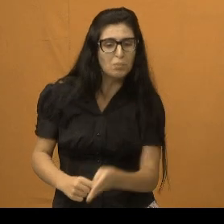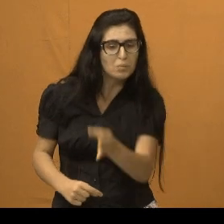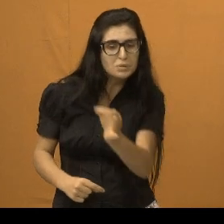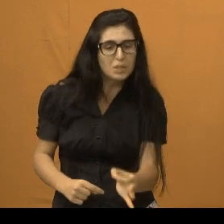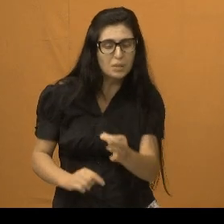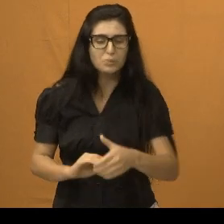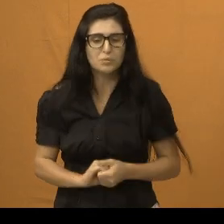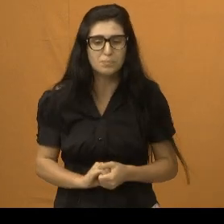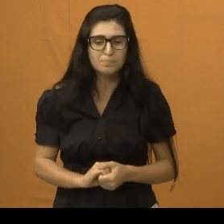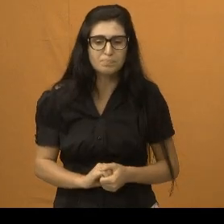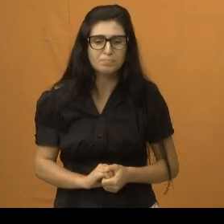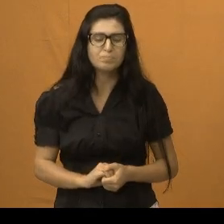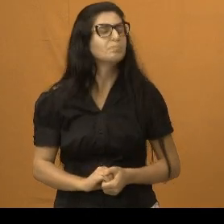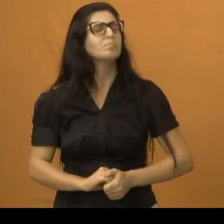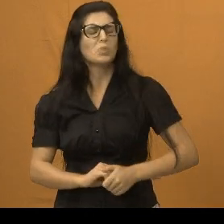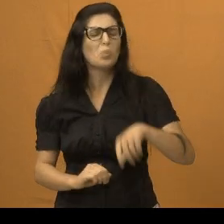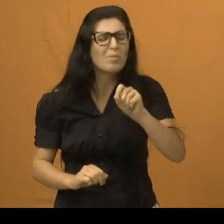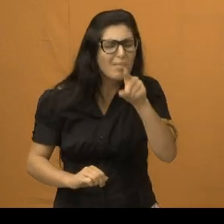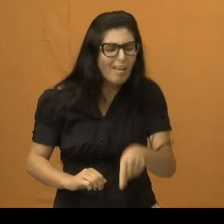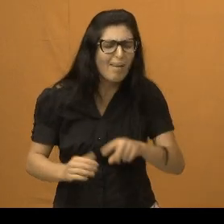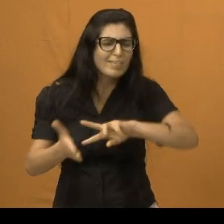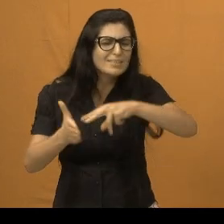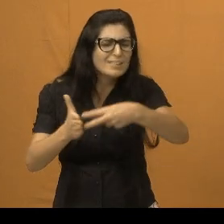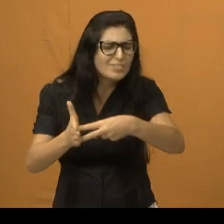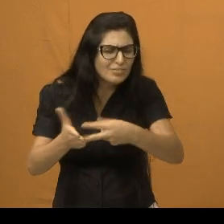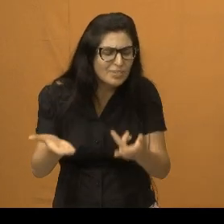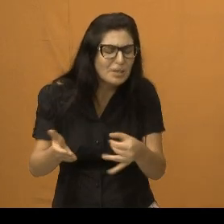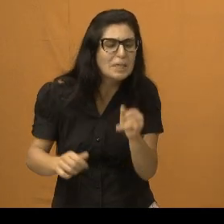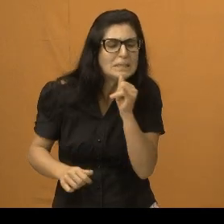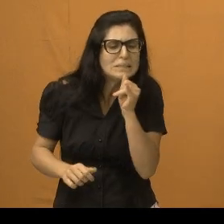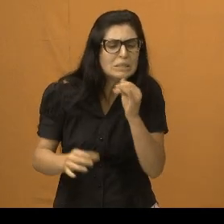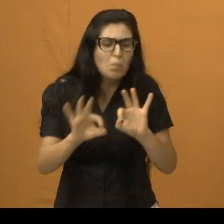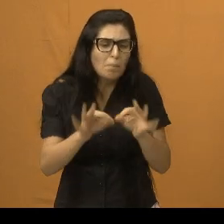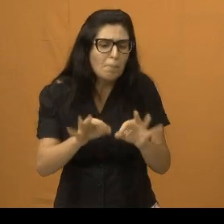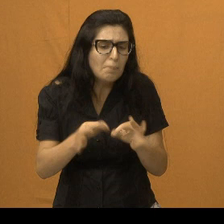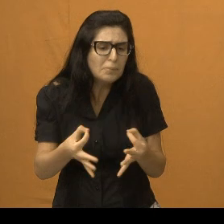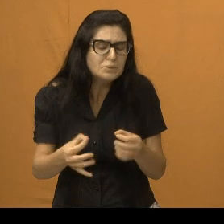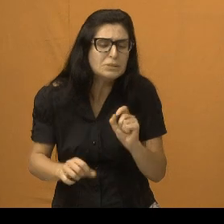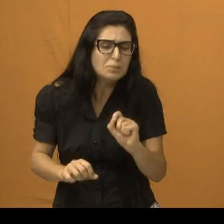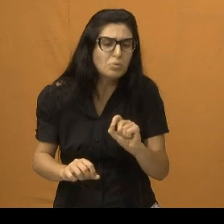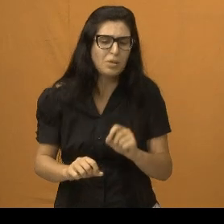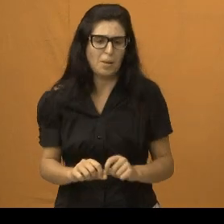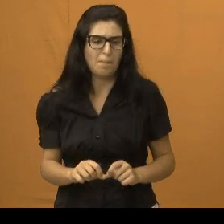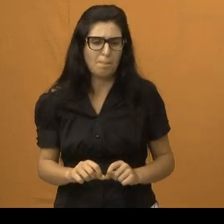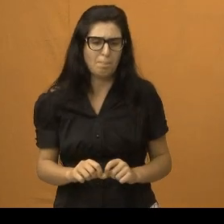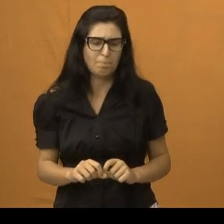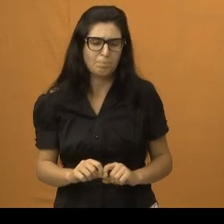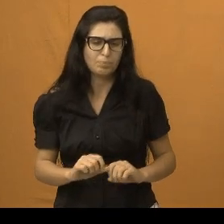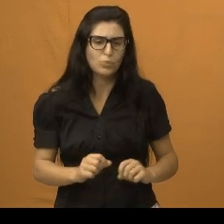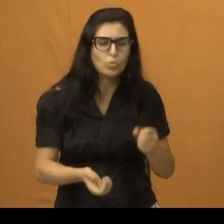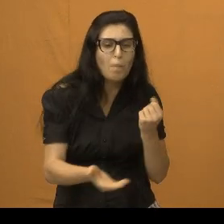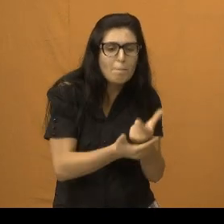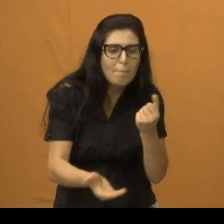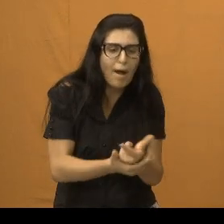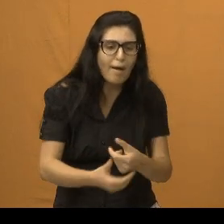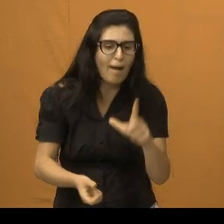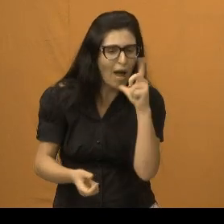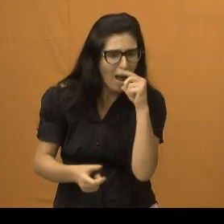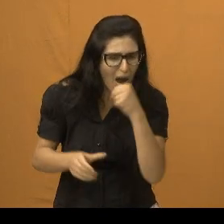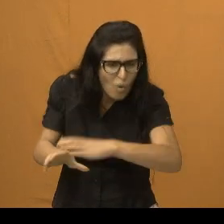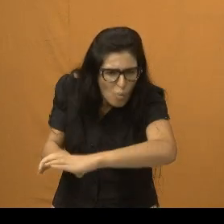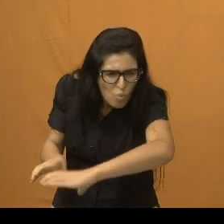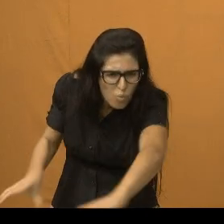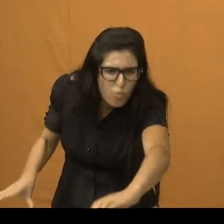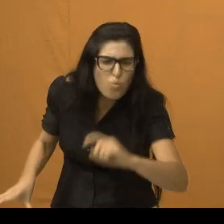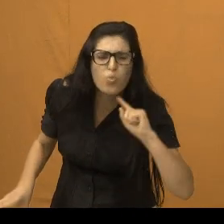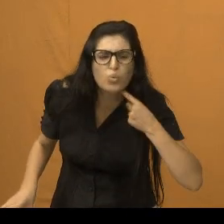92,75%. Essa receita de serviços nada mais é do que um exemplo bem simples, as contribuições de água e esgoto, né, que as pessoas